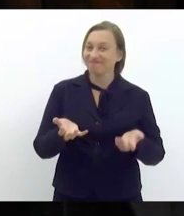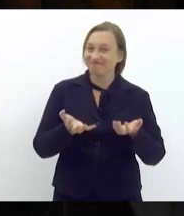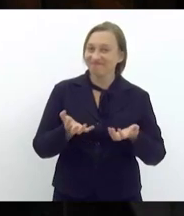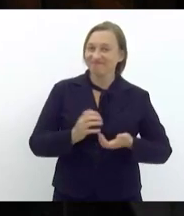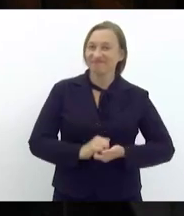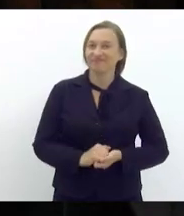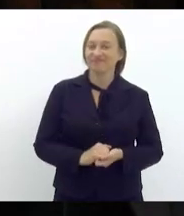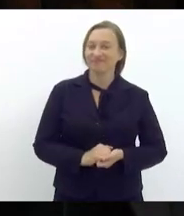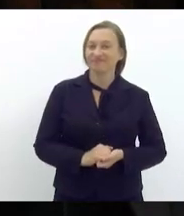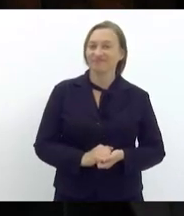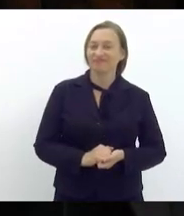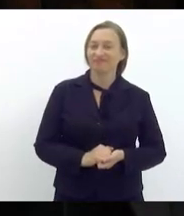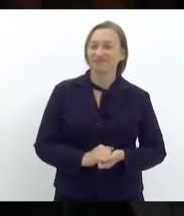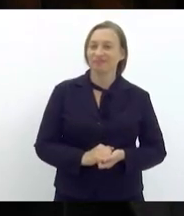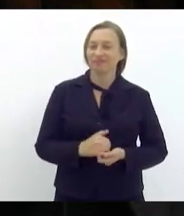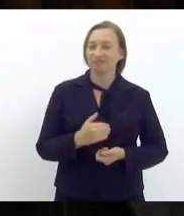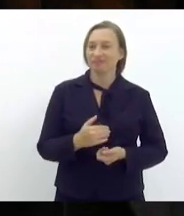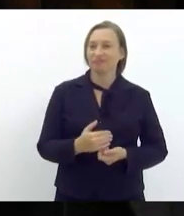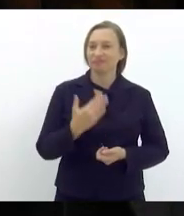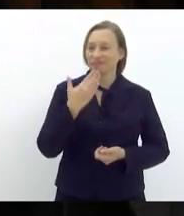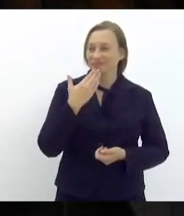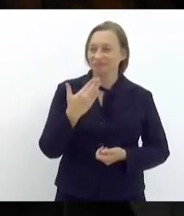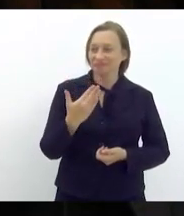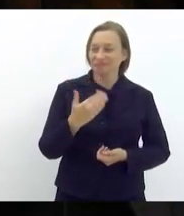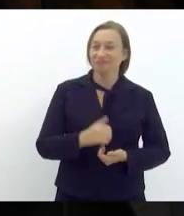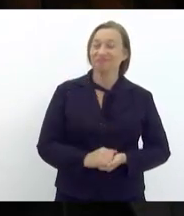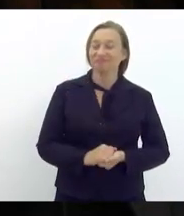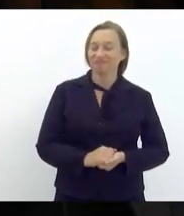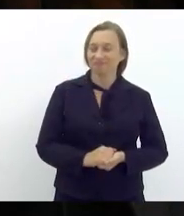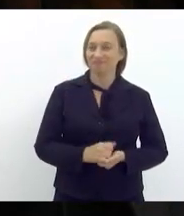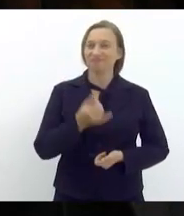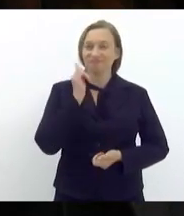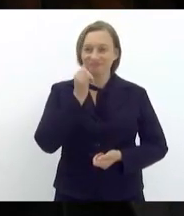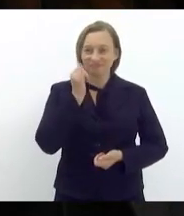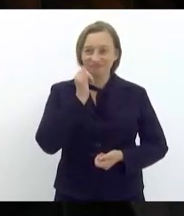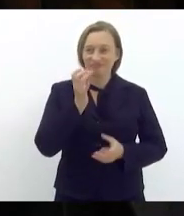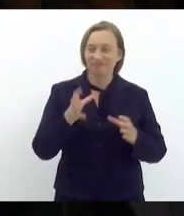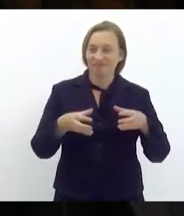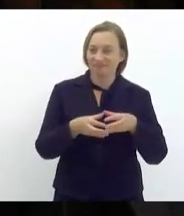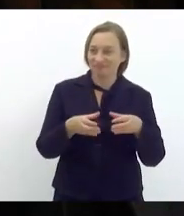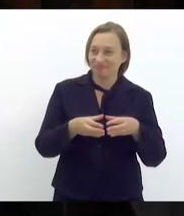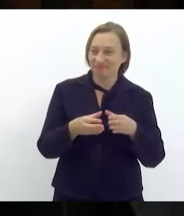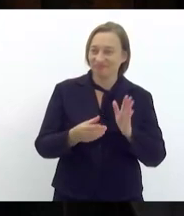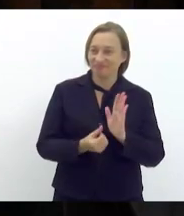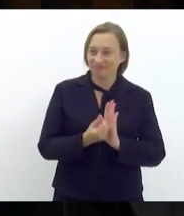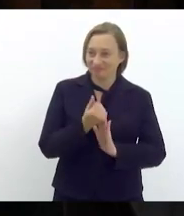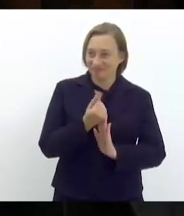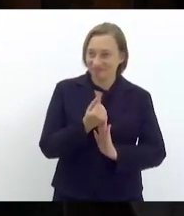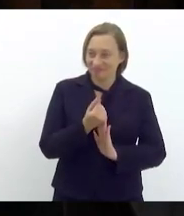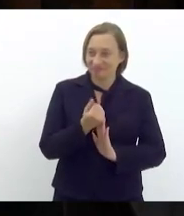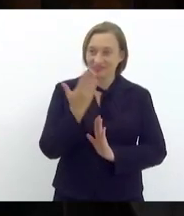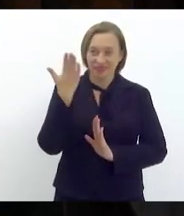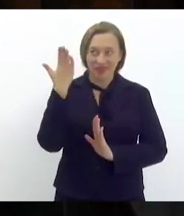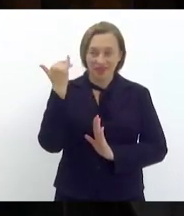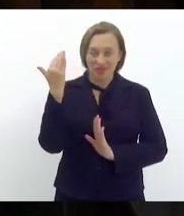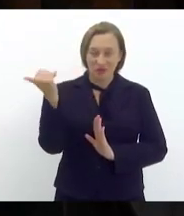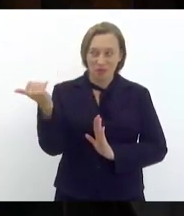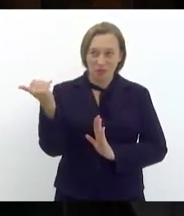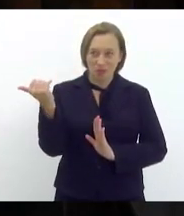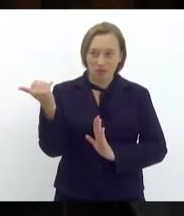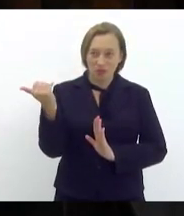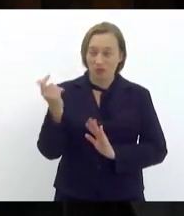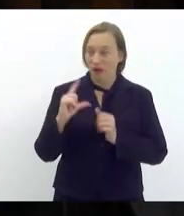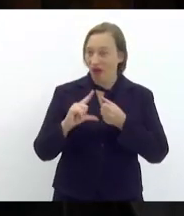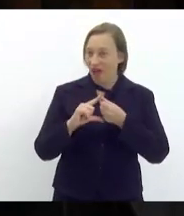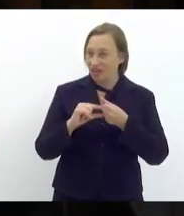arguir do relator da comissão de orçamento é a famosa é o famoso o